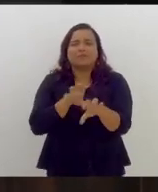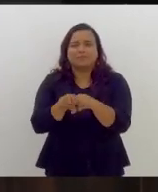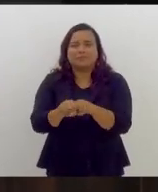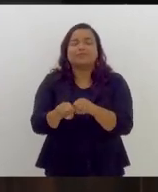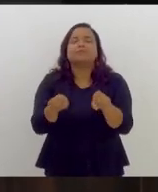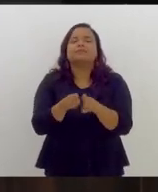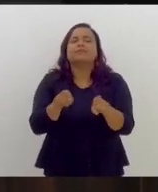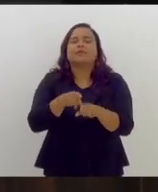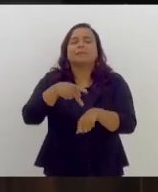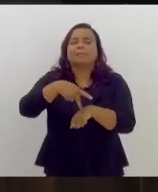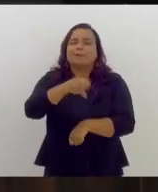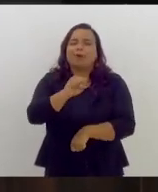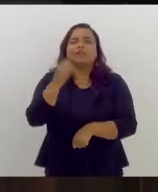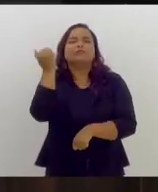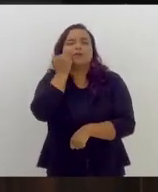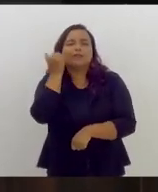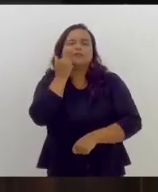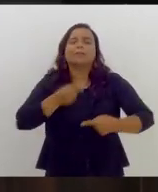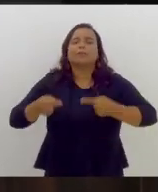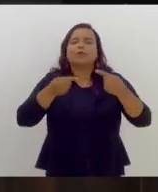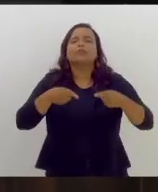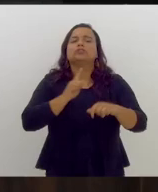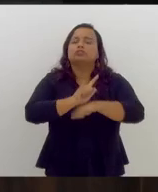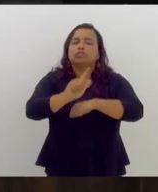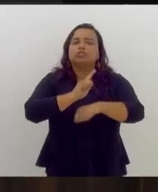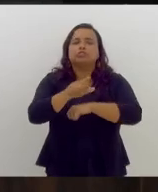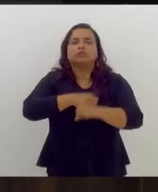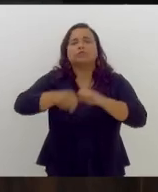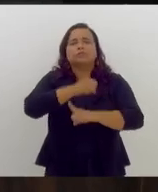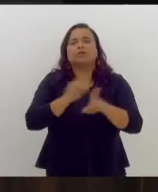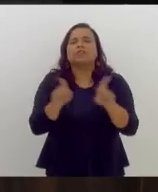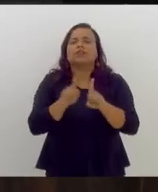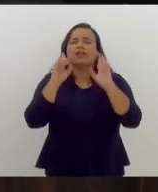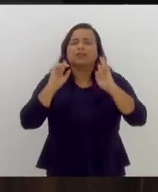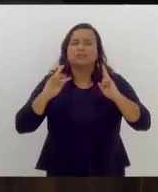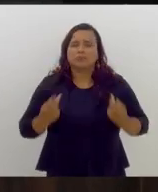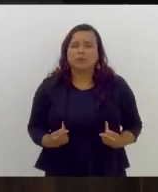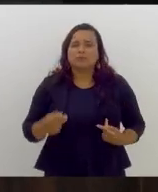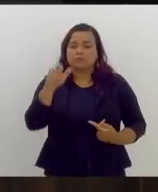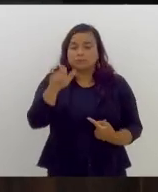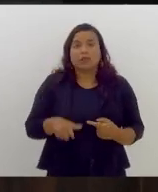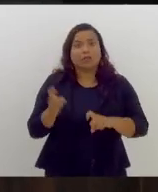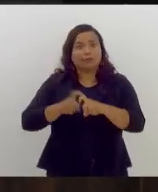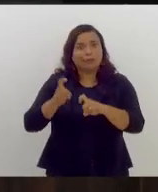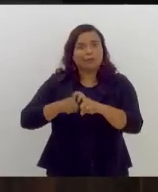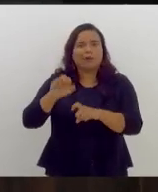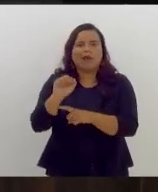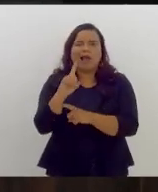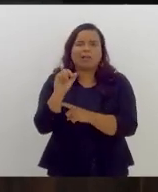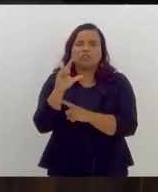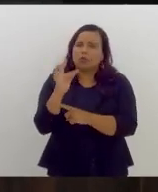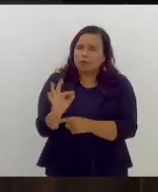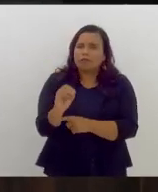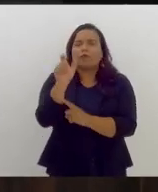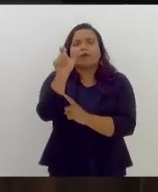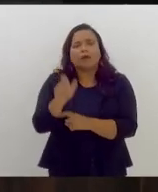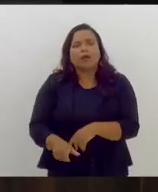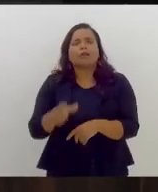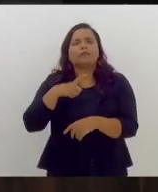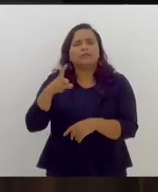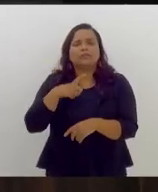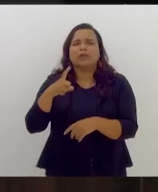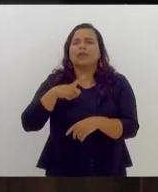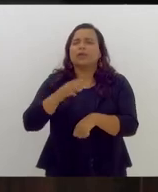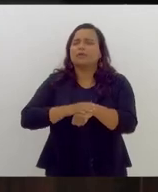Ciências Políticas, Gestão Social e Direitos Humanos, o doutor Adolfo Conde apresenta mais de 20 anos